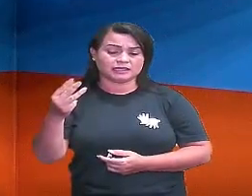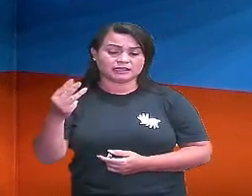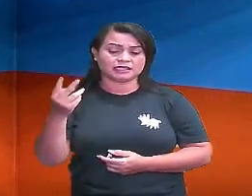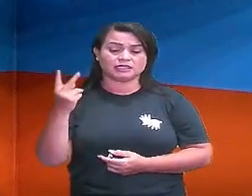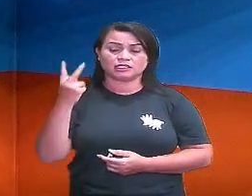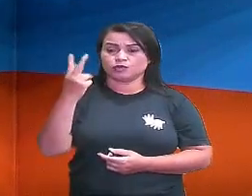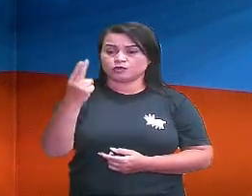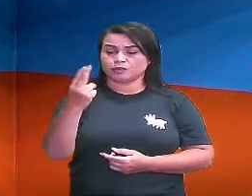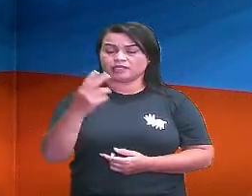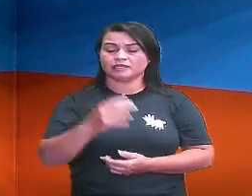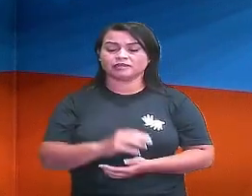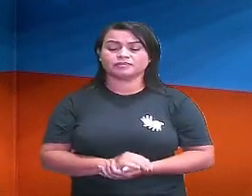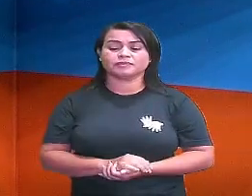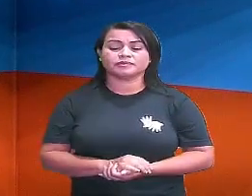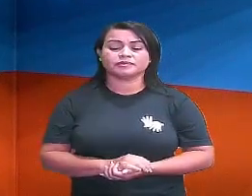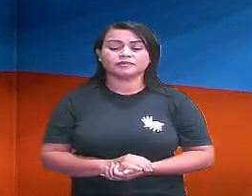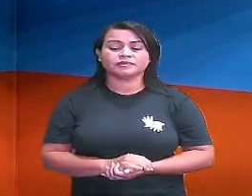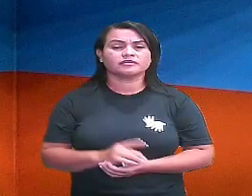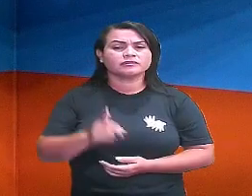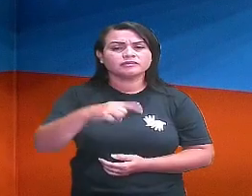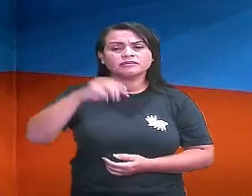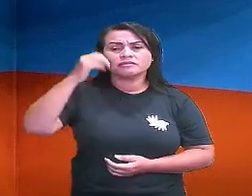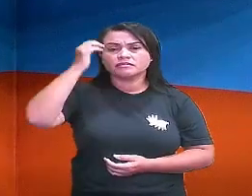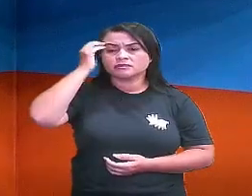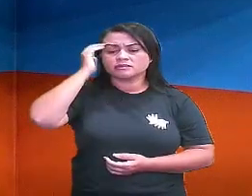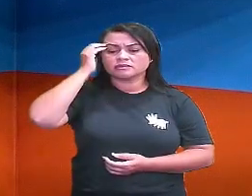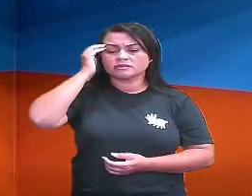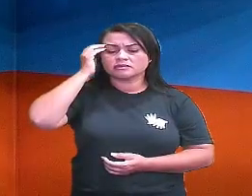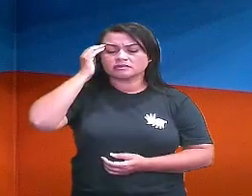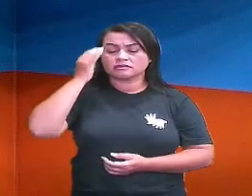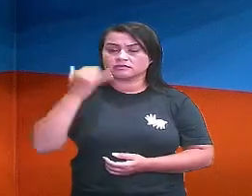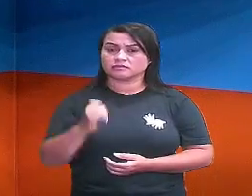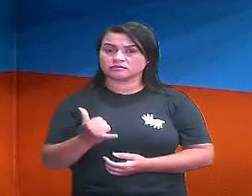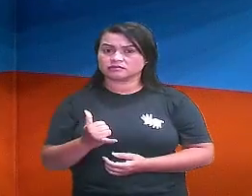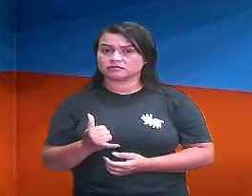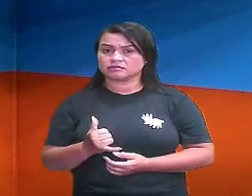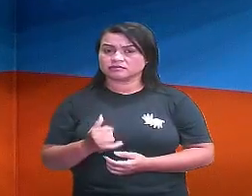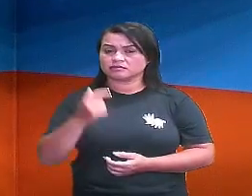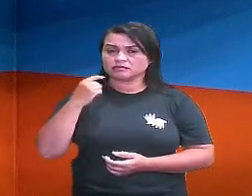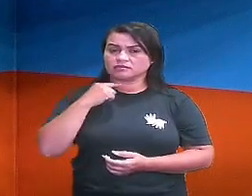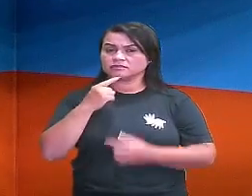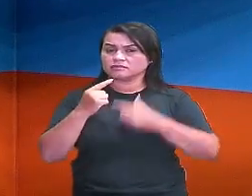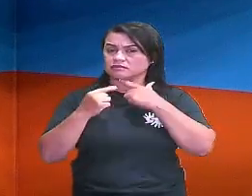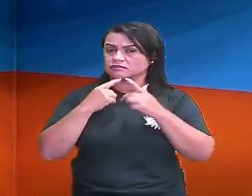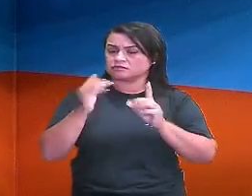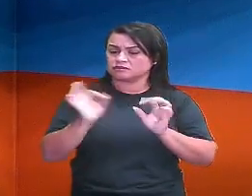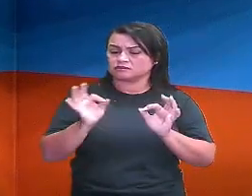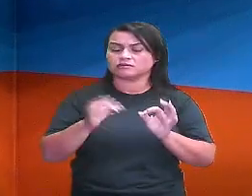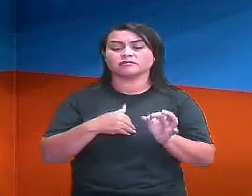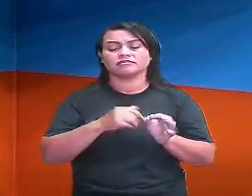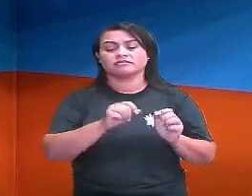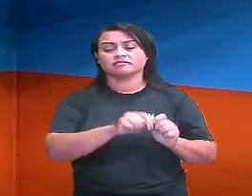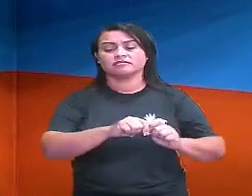ordenado 2,3. Ok? Deu para entender? Tranquilinho? Não ficou dúvidas? Então, vamos seguir. Não